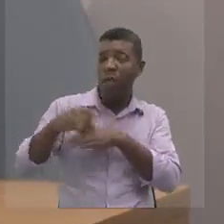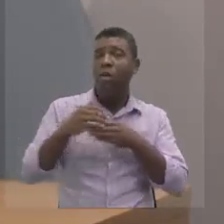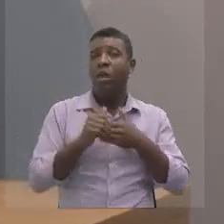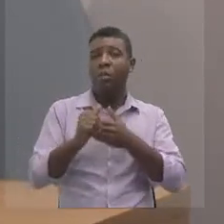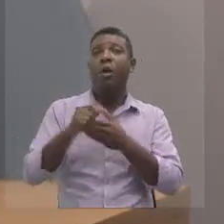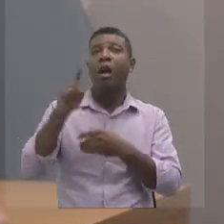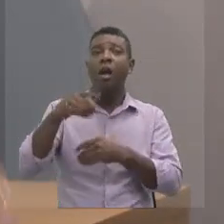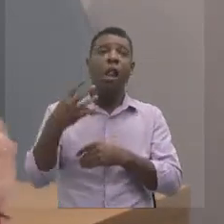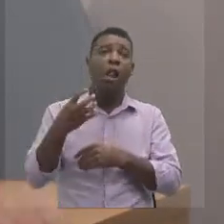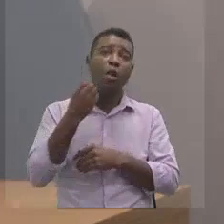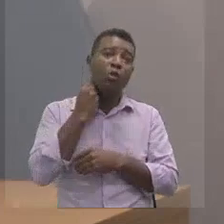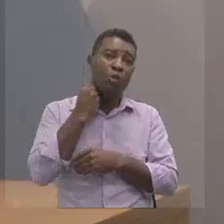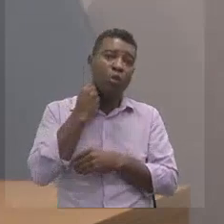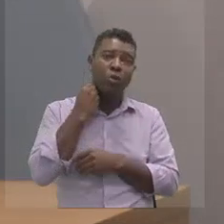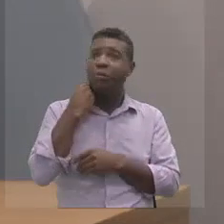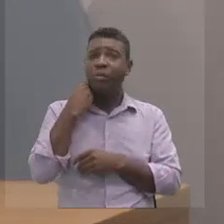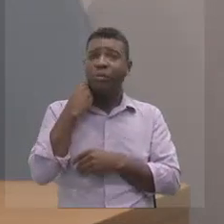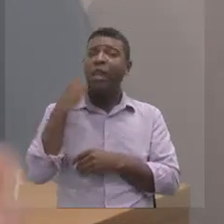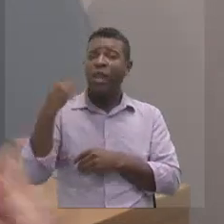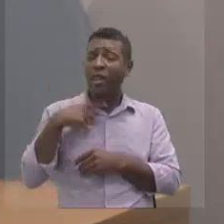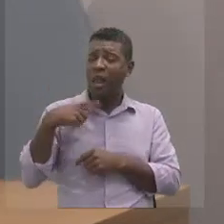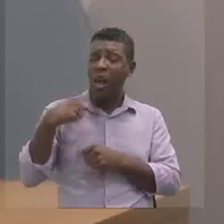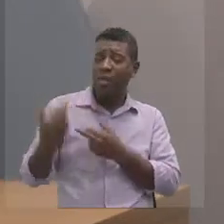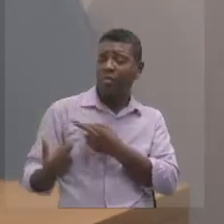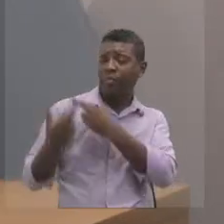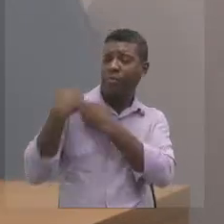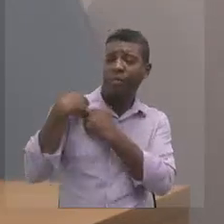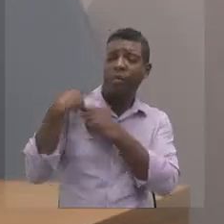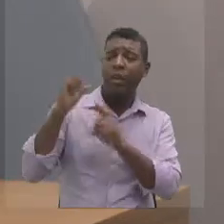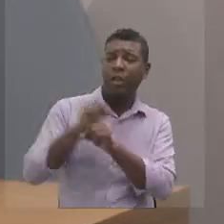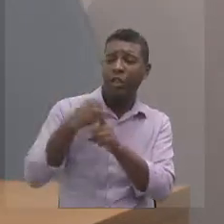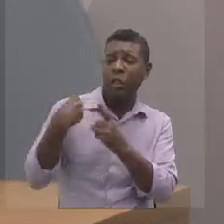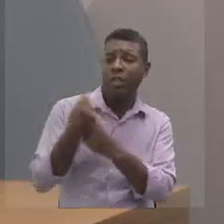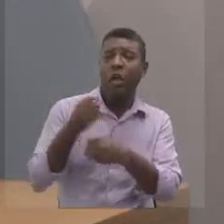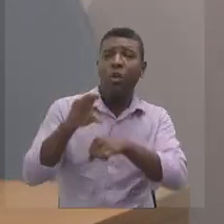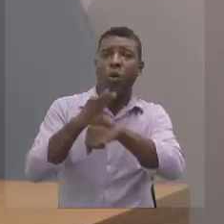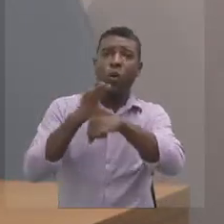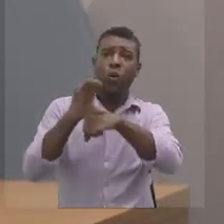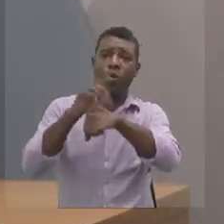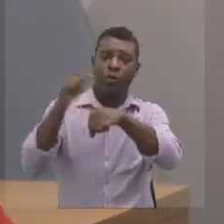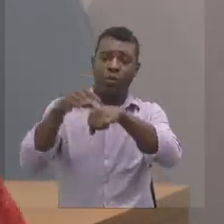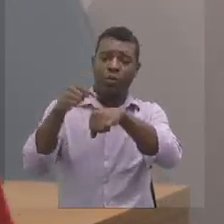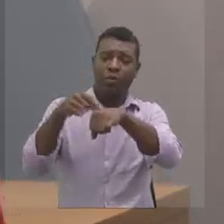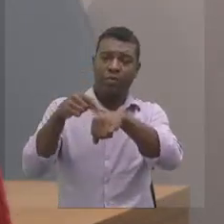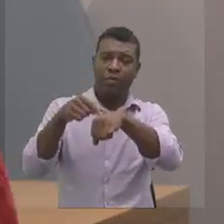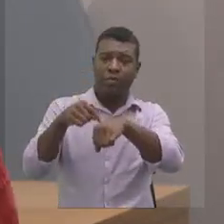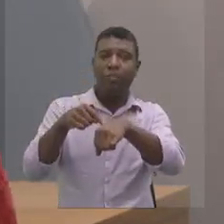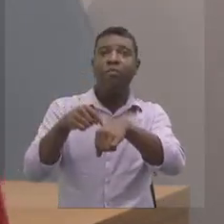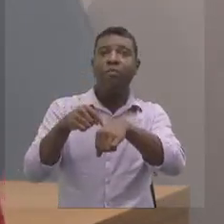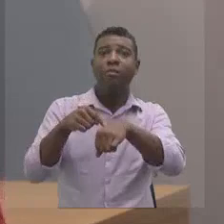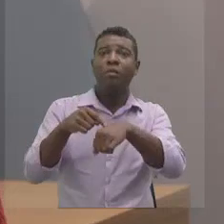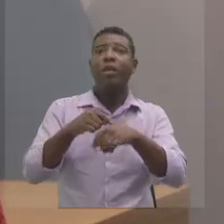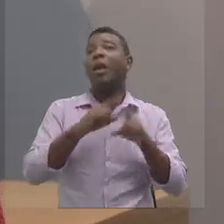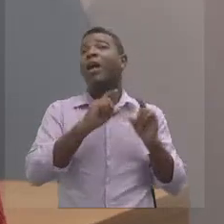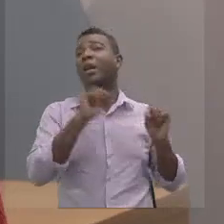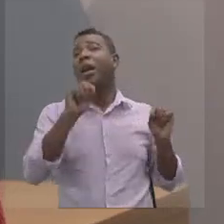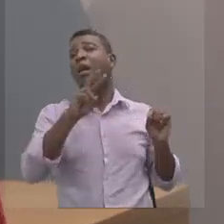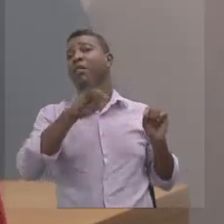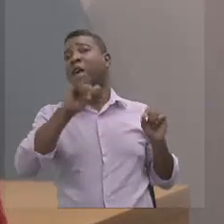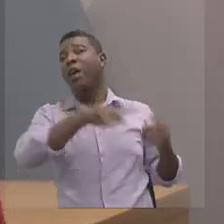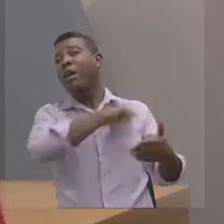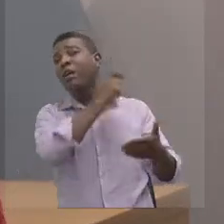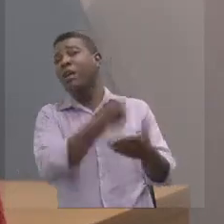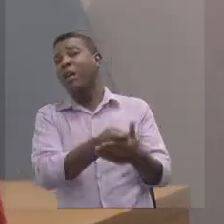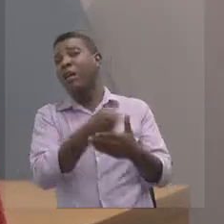lucro né ela tem uma função social constitucional Inclusive a minha pergunta é quem é que vai arcar com déficit